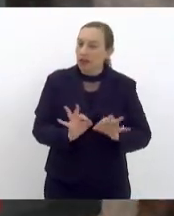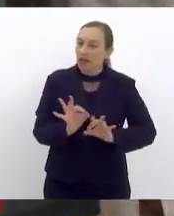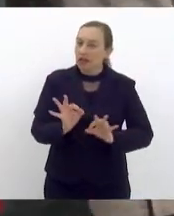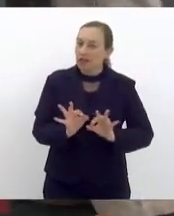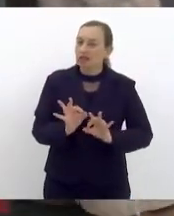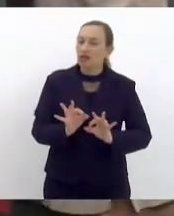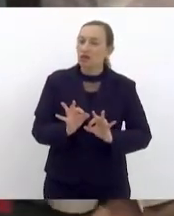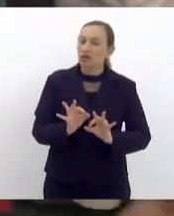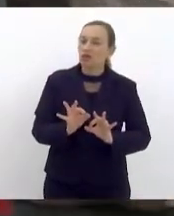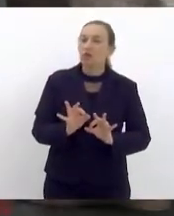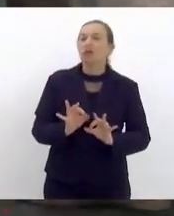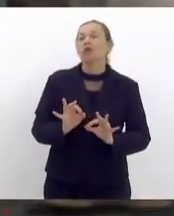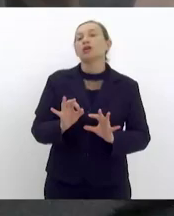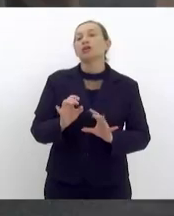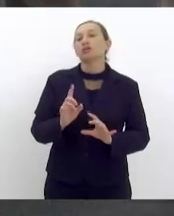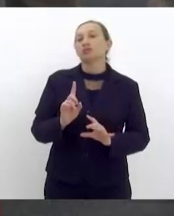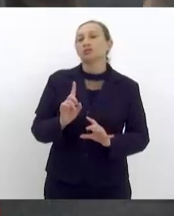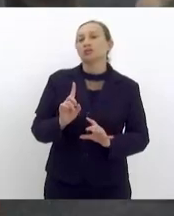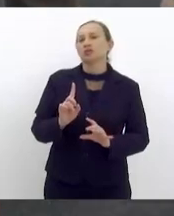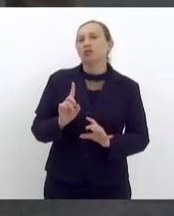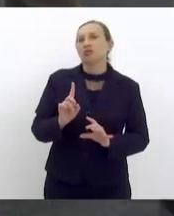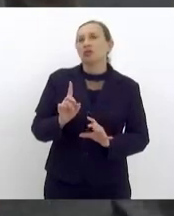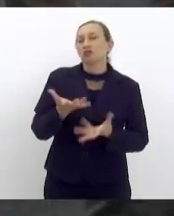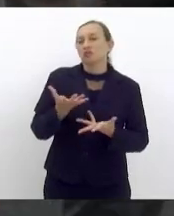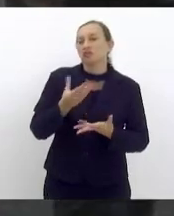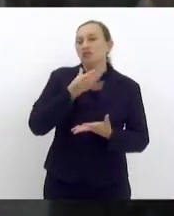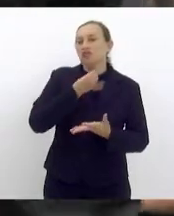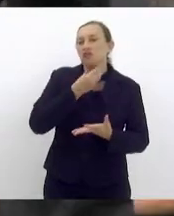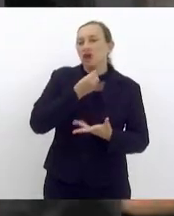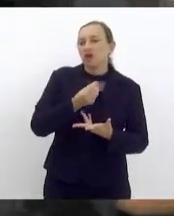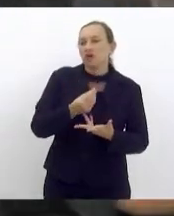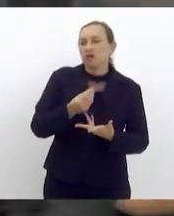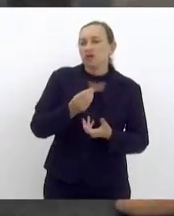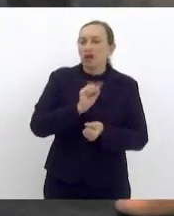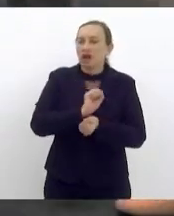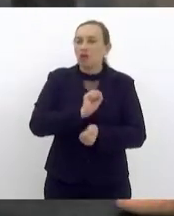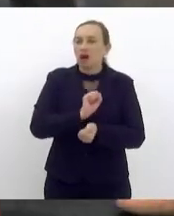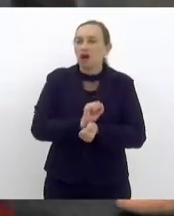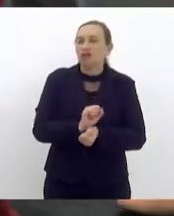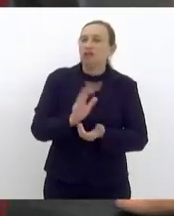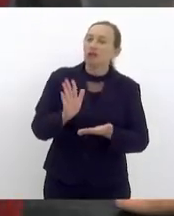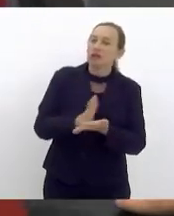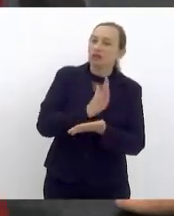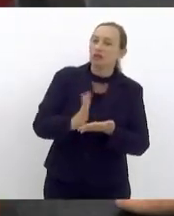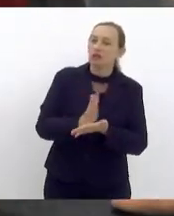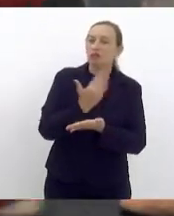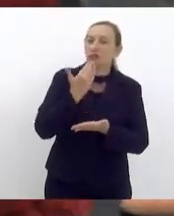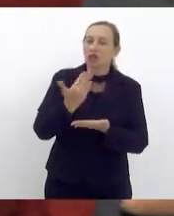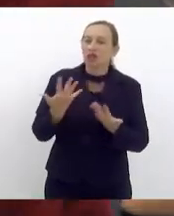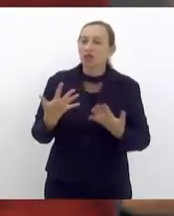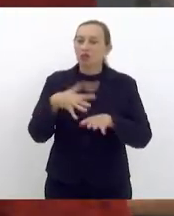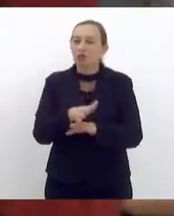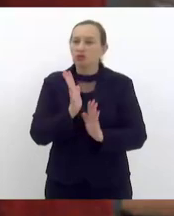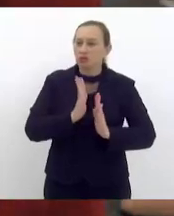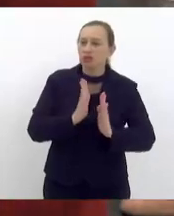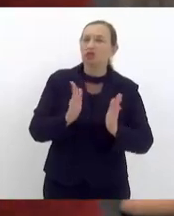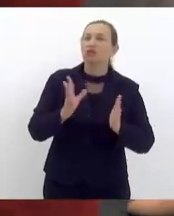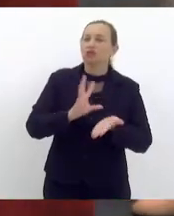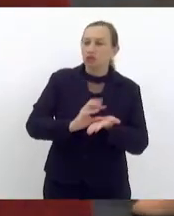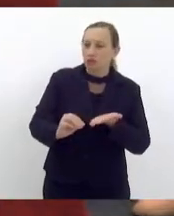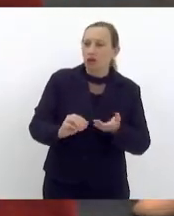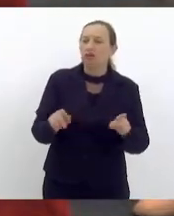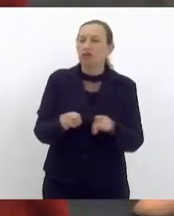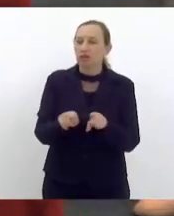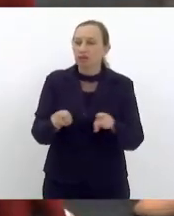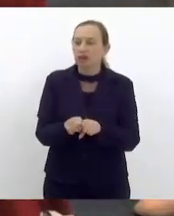não crie também uma falsa expectativa porque muitas vezes quando a gente faz a inclusão de palco também é a partir de